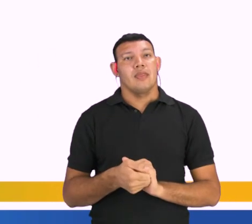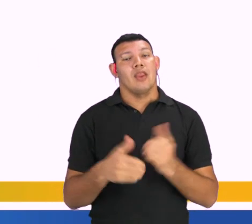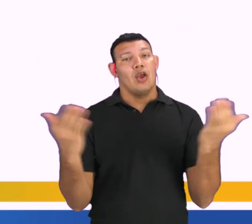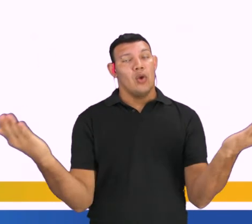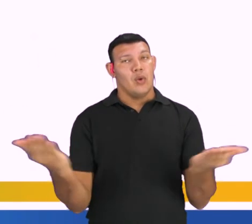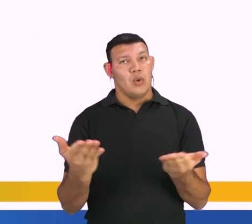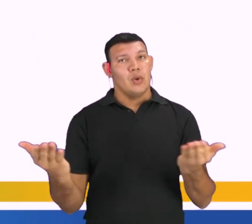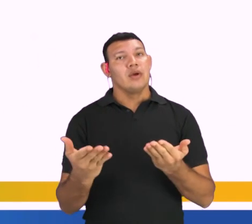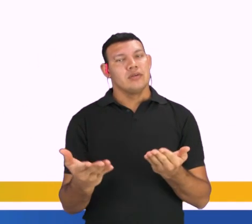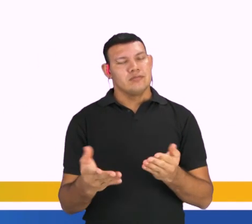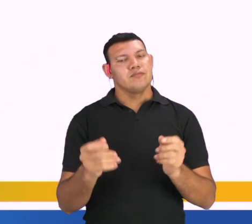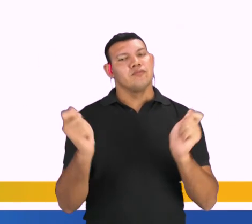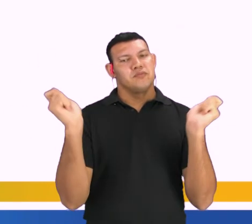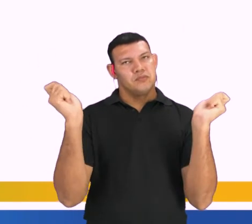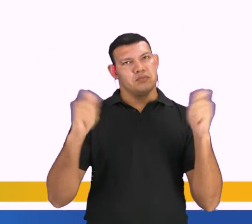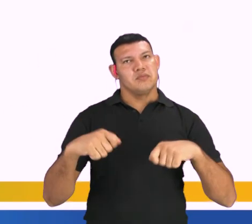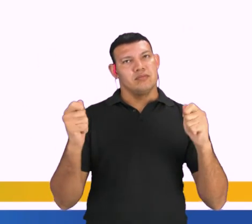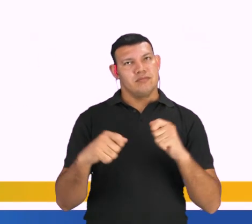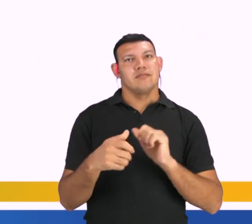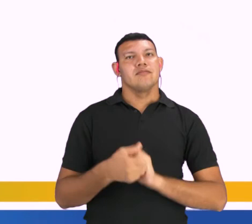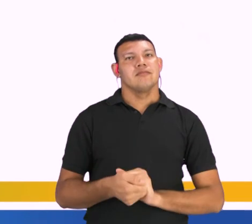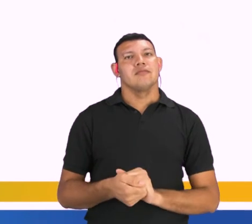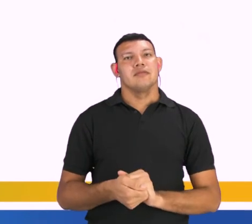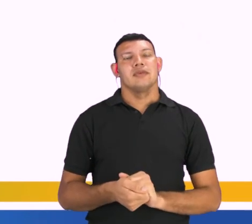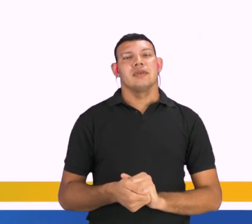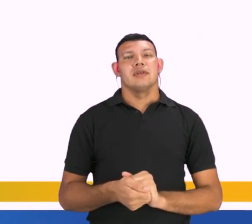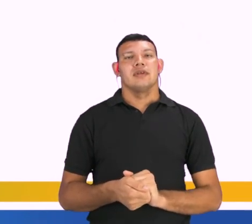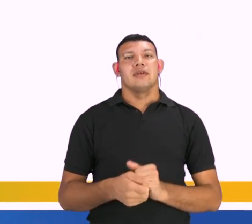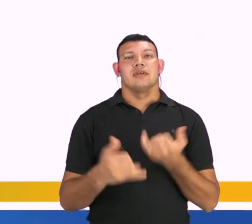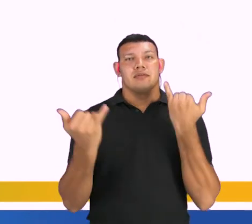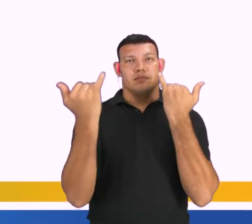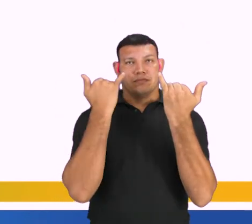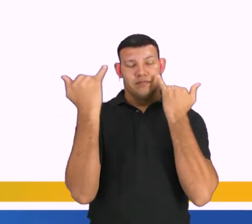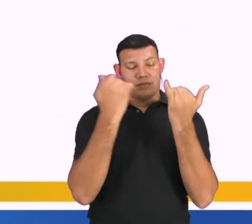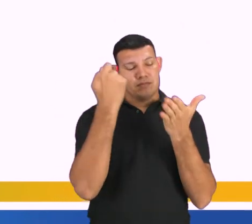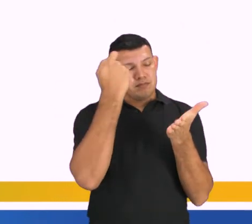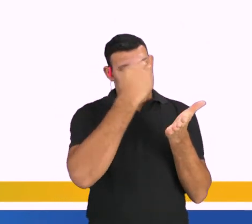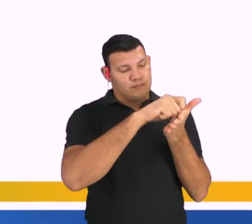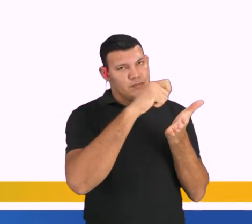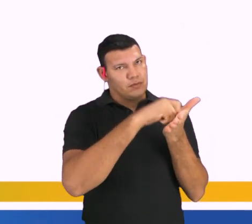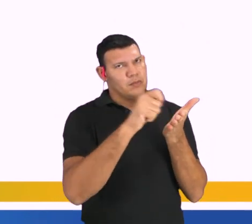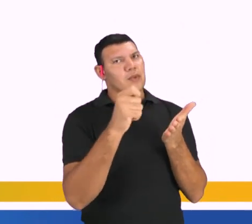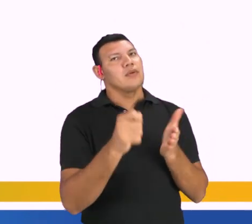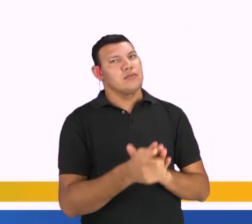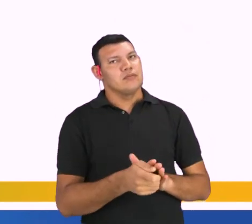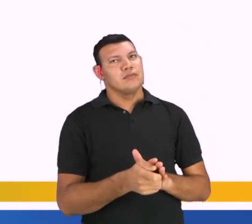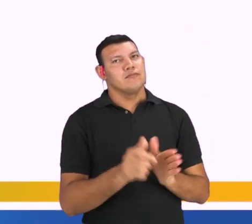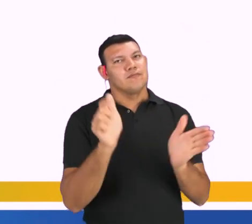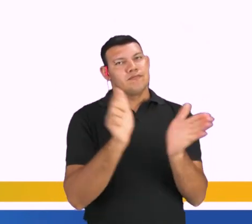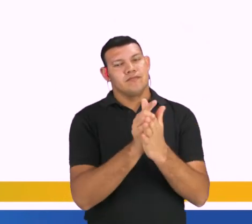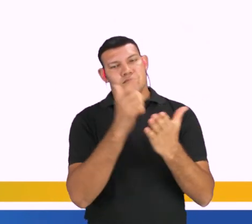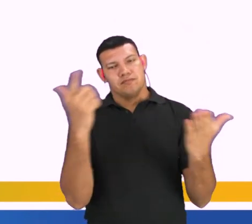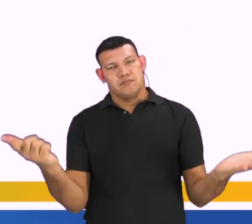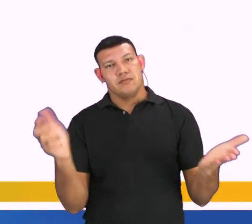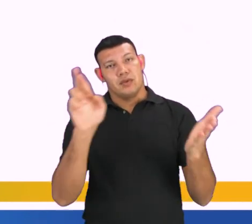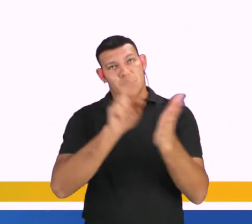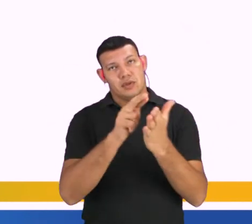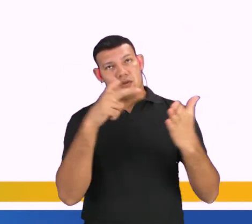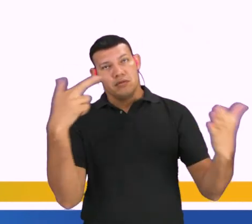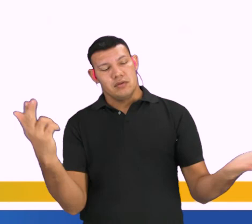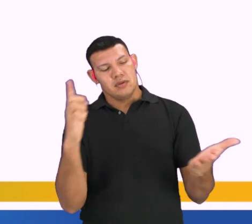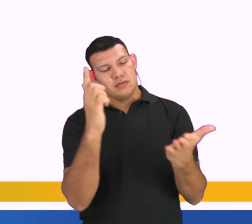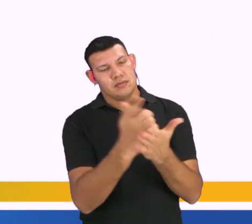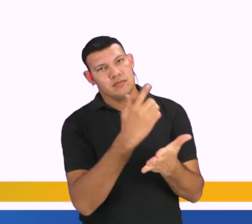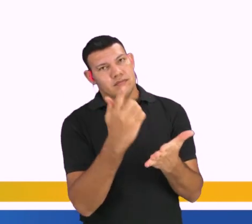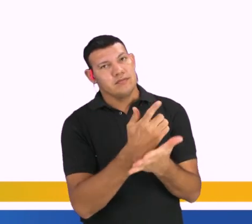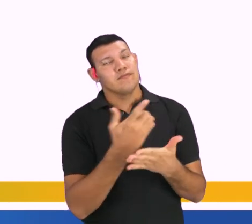a civilização moderna pôde se organizar em torno da transmissão da informação pela escrita, através de jornais, revistas e